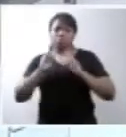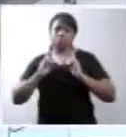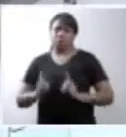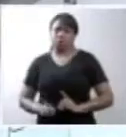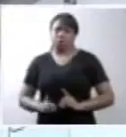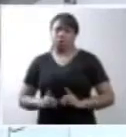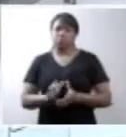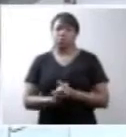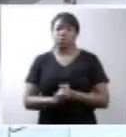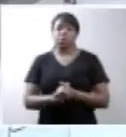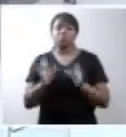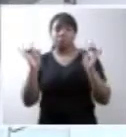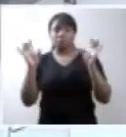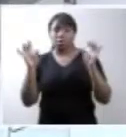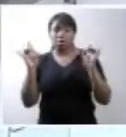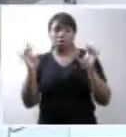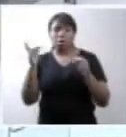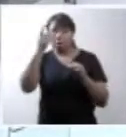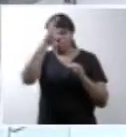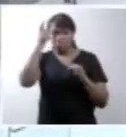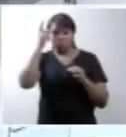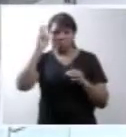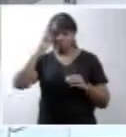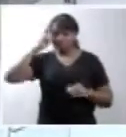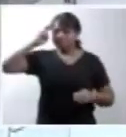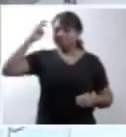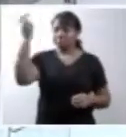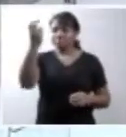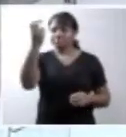deficiência, especialmente deficiência intelectual.